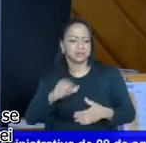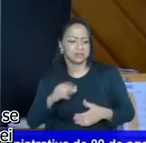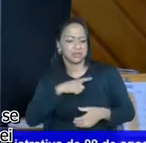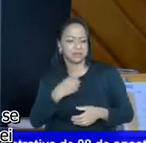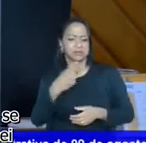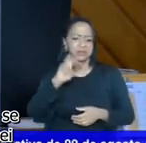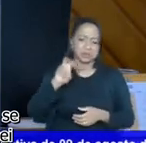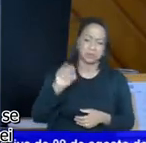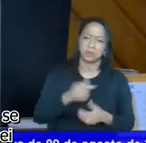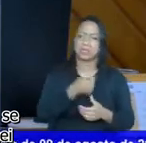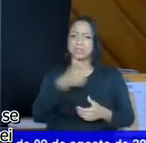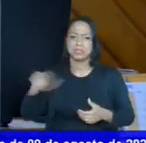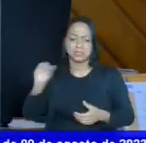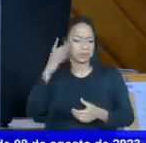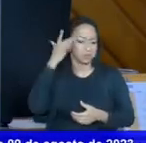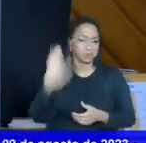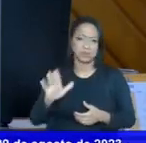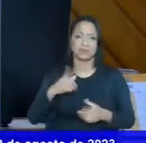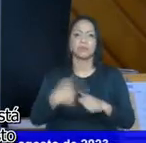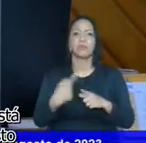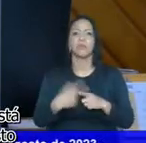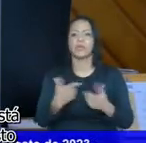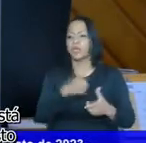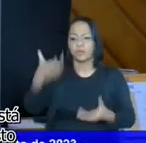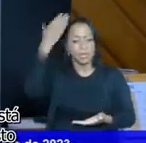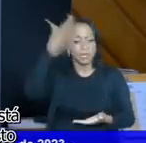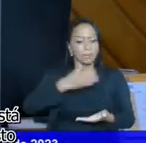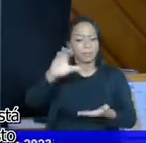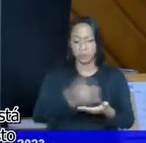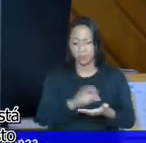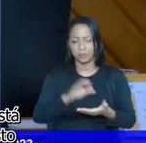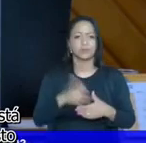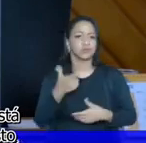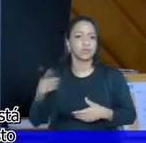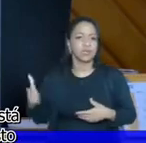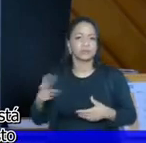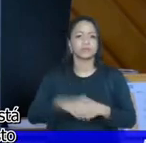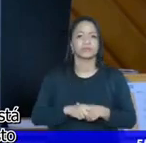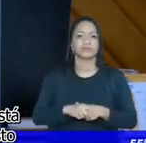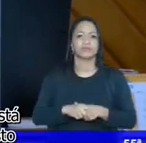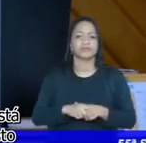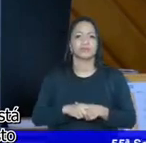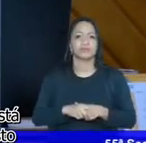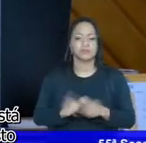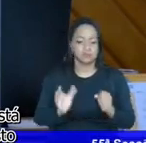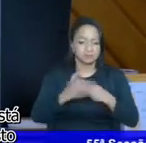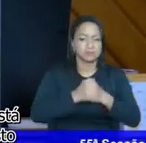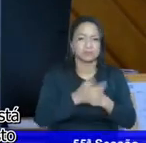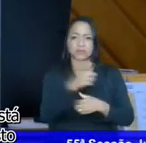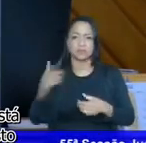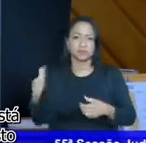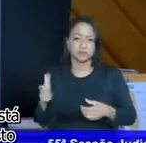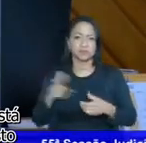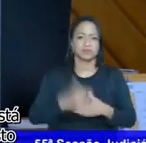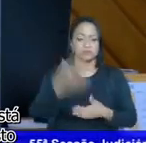de 50 ou de 100, eu não sei, porque não foi feita prestação de contas nesse sentido. Está totalmente omisso. Não